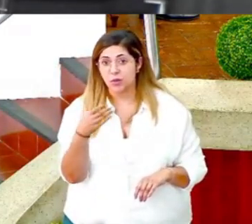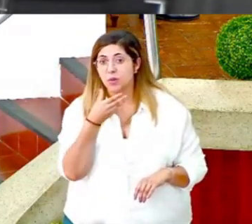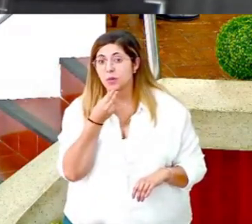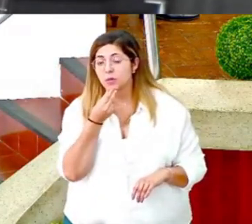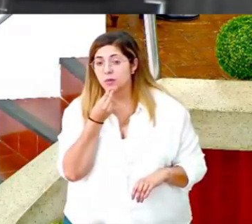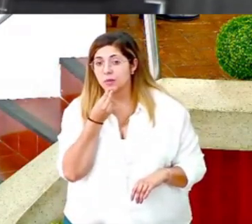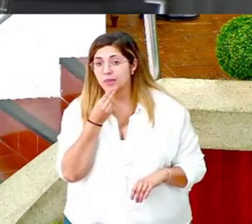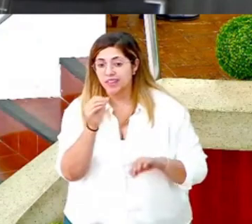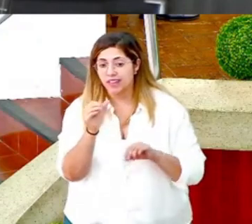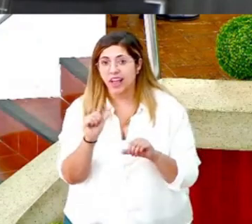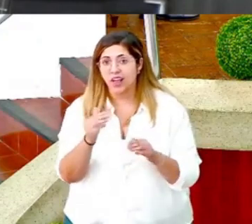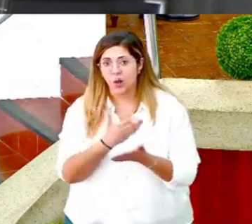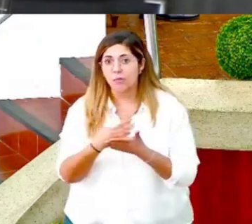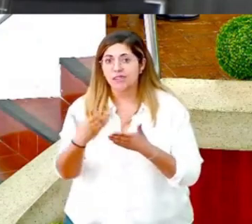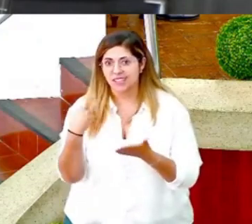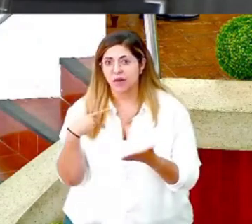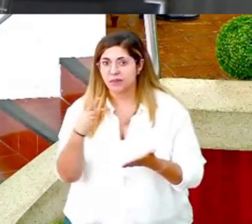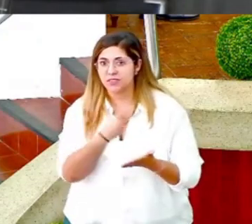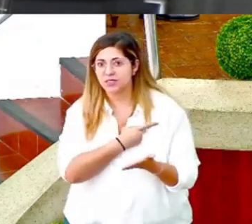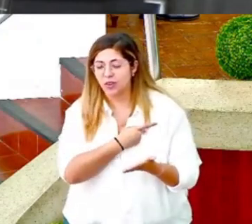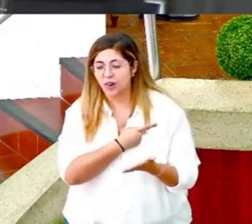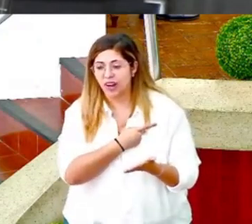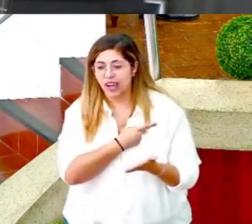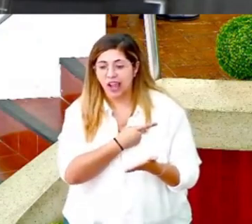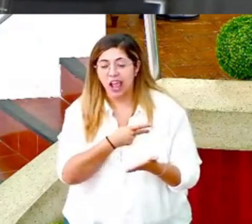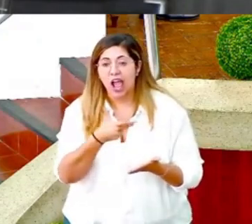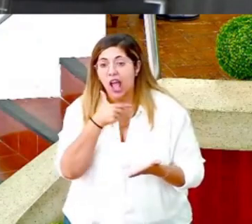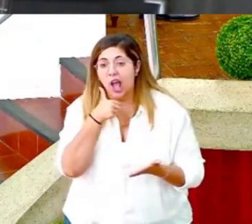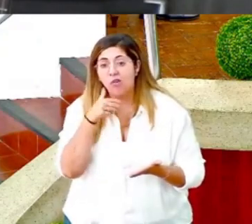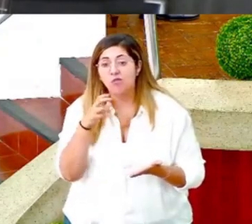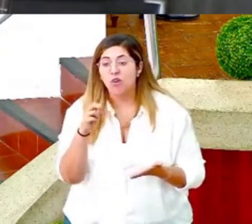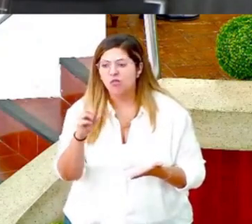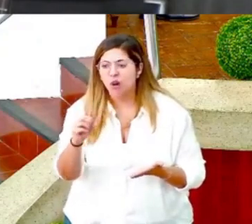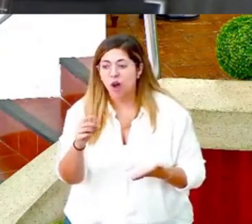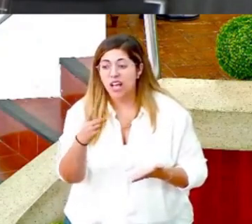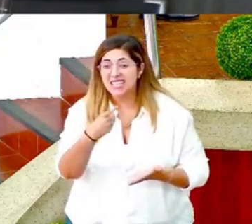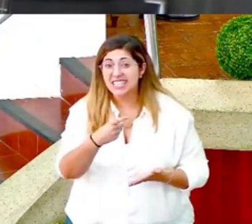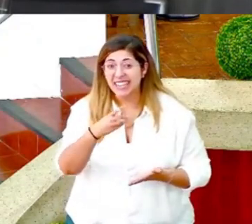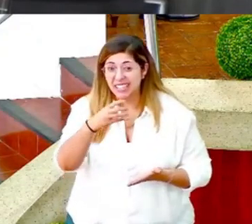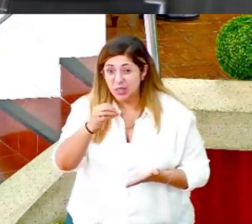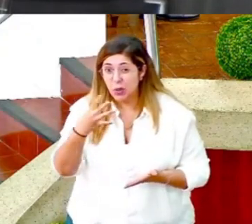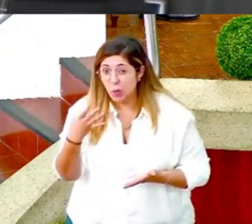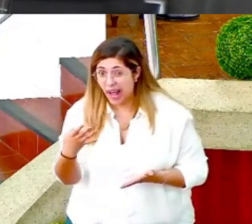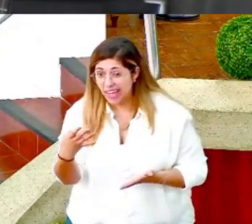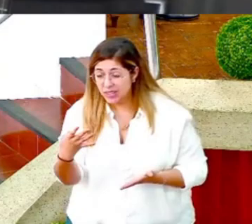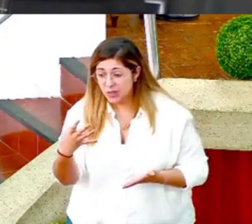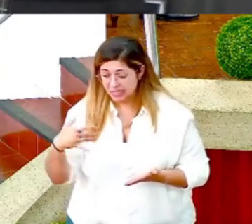seja crente. Creia em Deus, Josias. Ele não disse, porque ele era um idólatra.